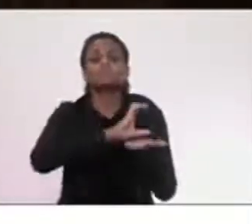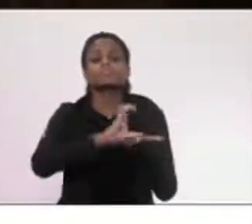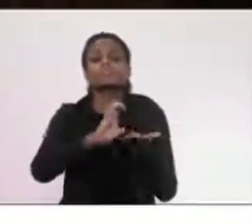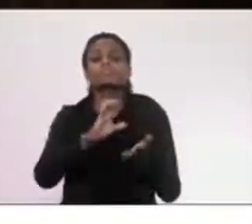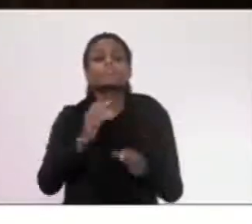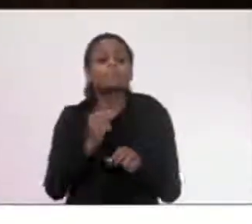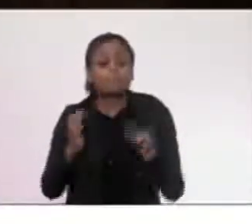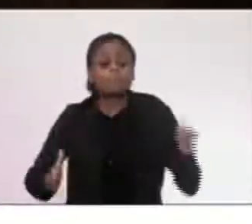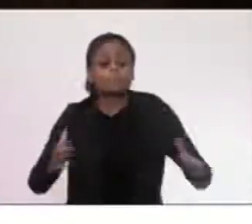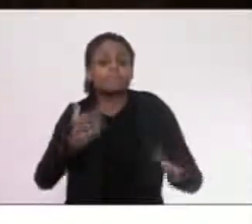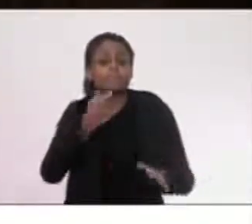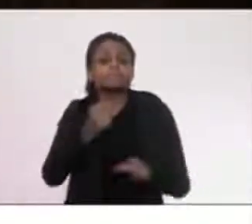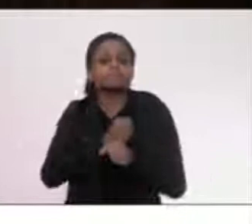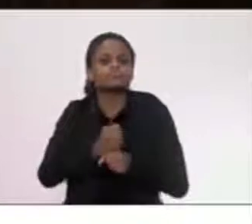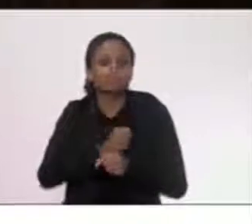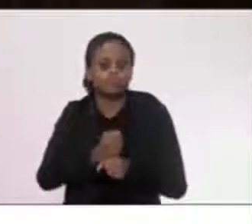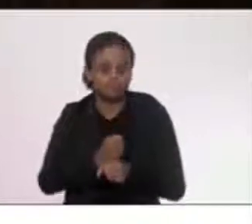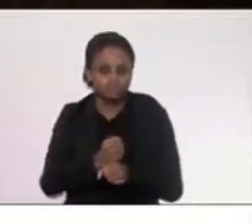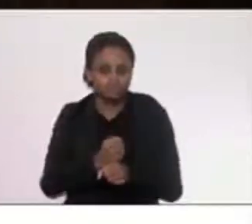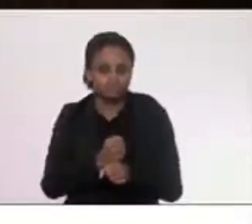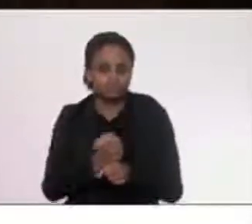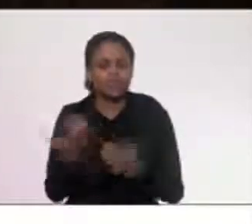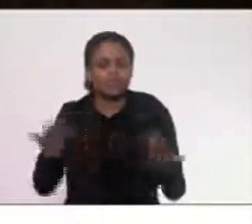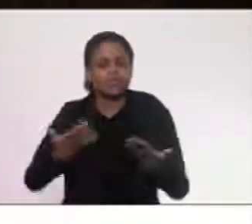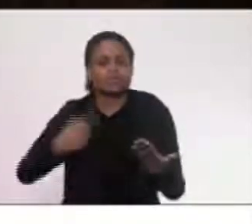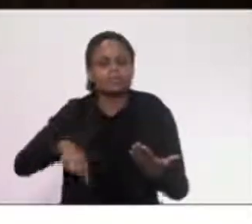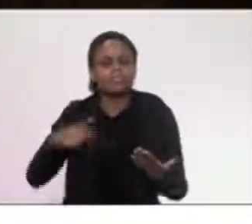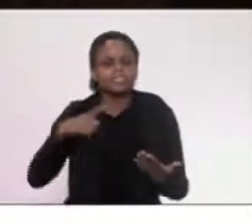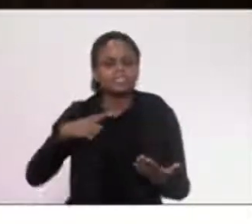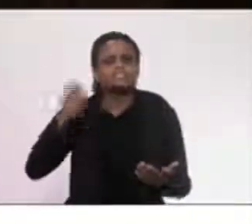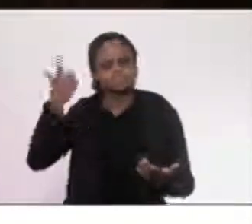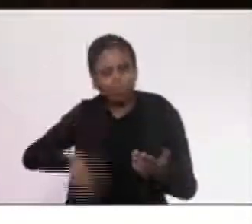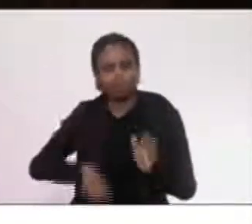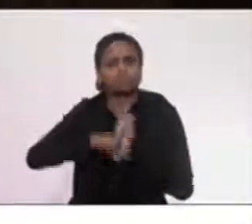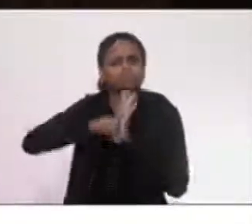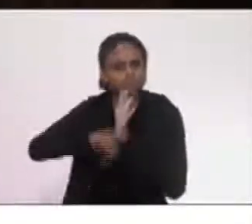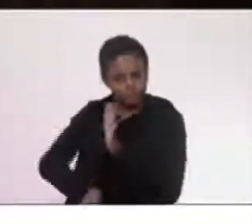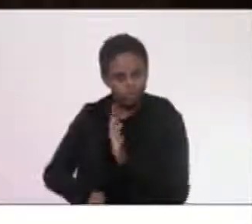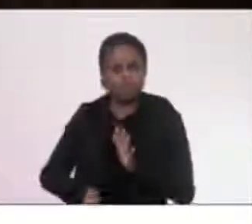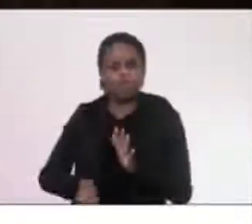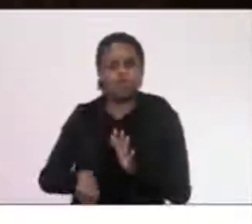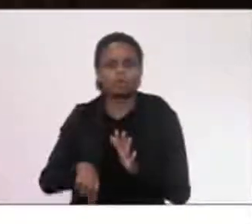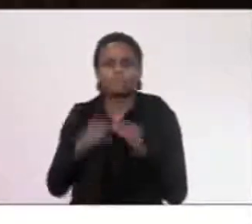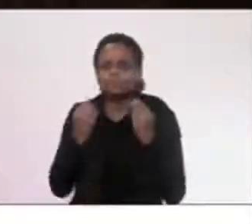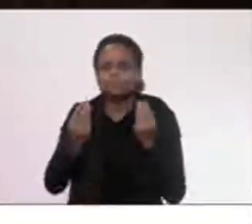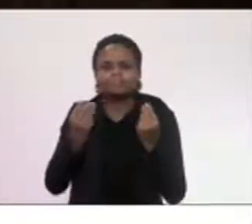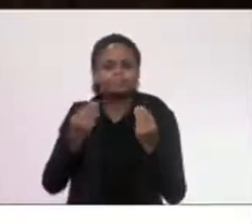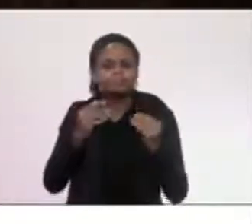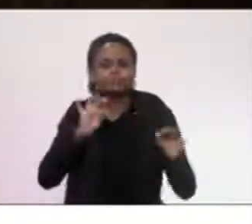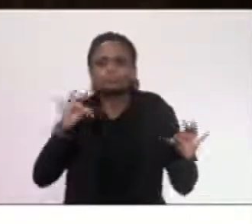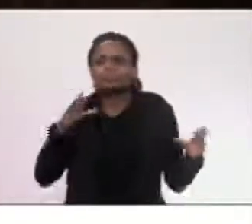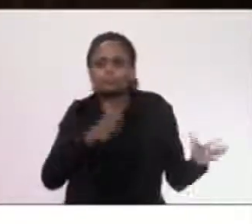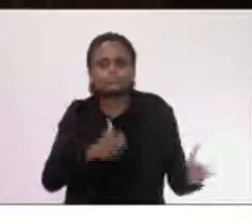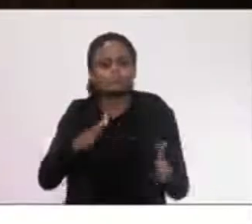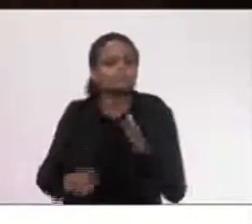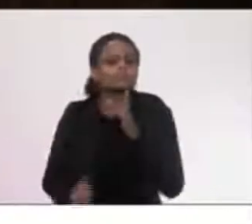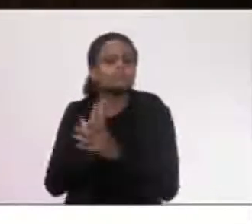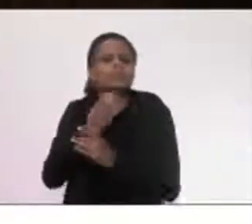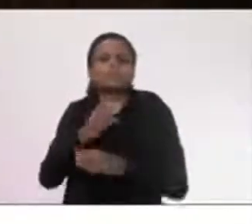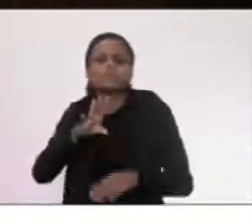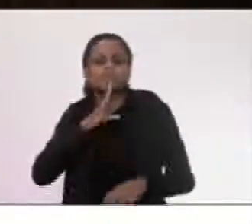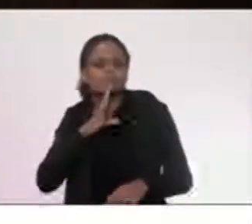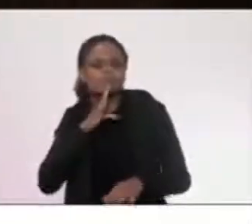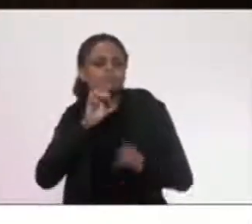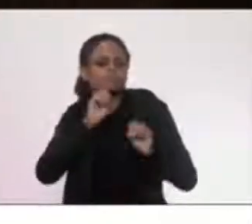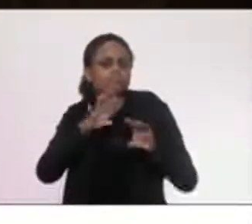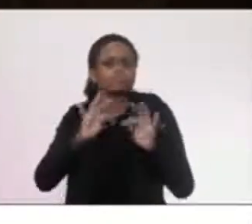investimento na educação, e agora a gente vem com esse corte que fragiliza todo o processo de produção de